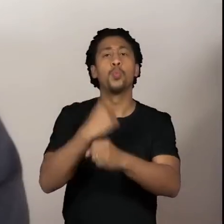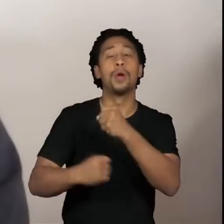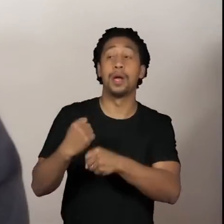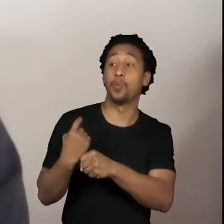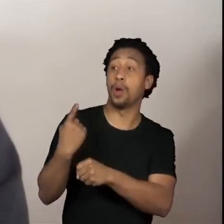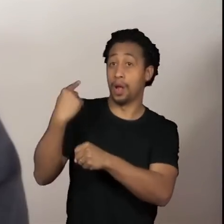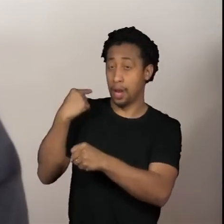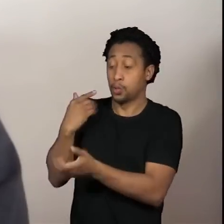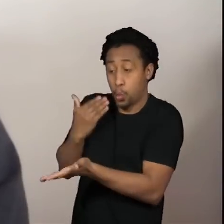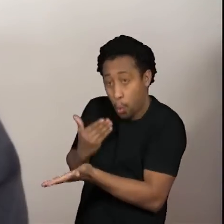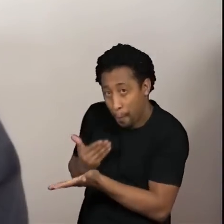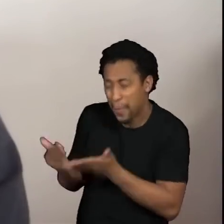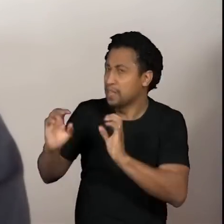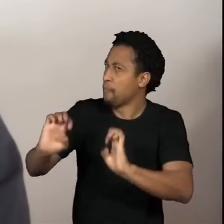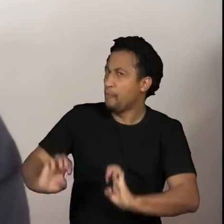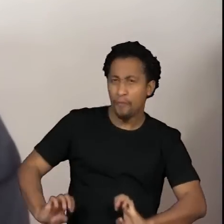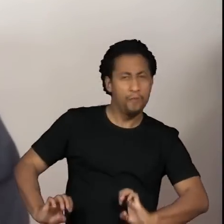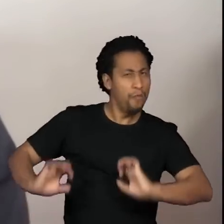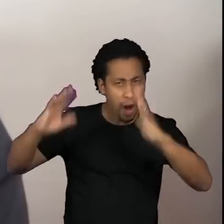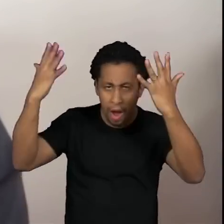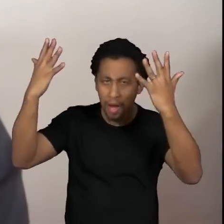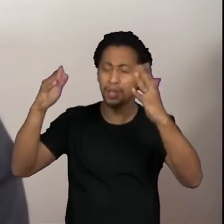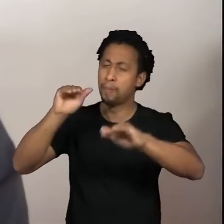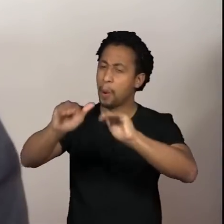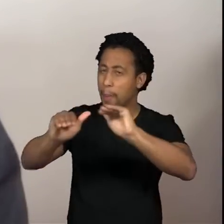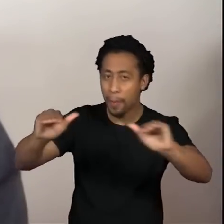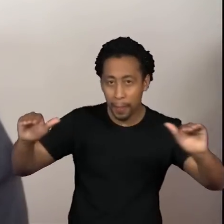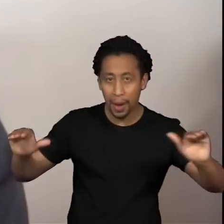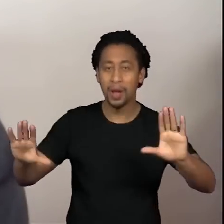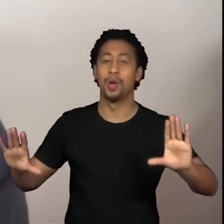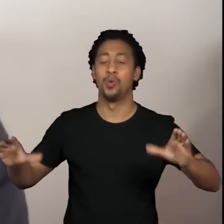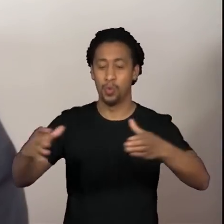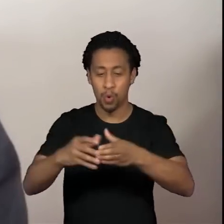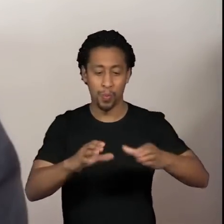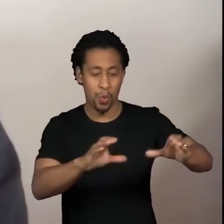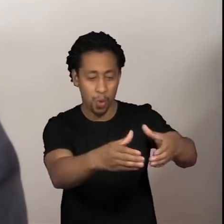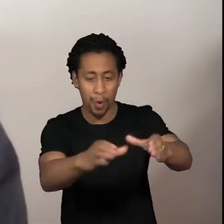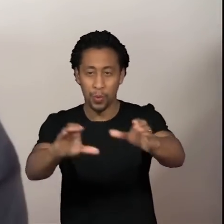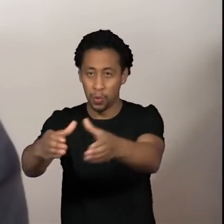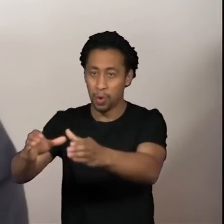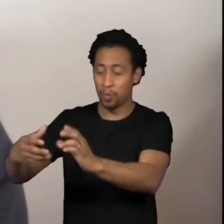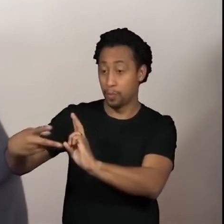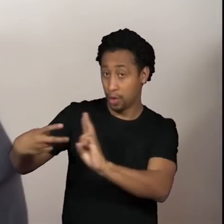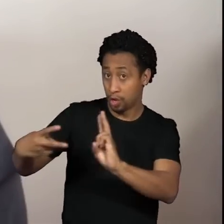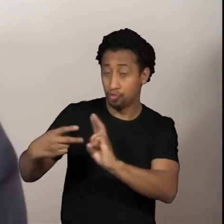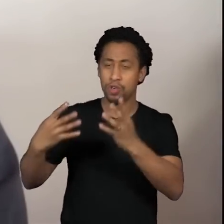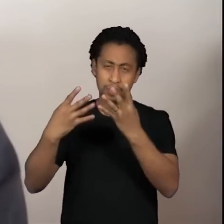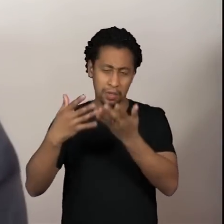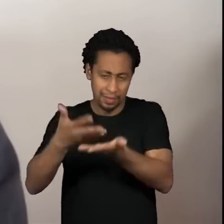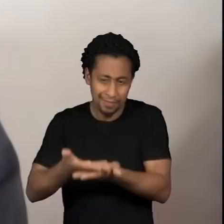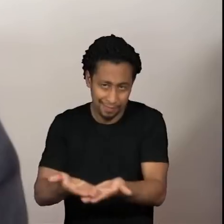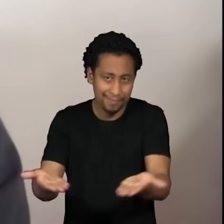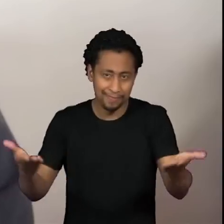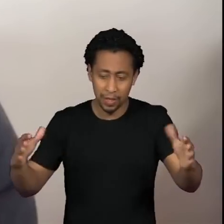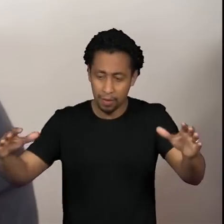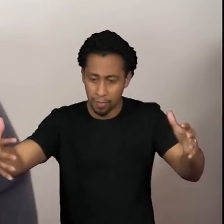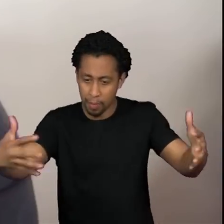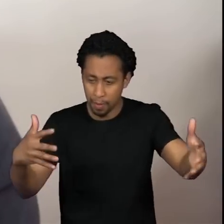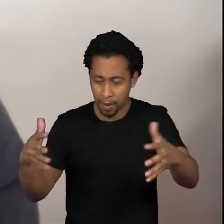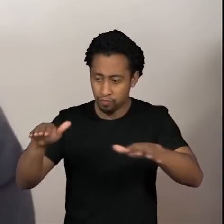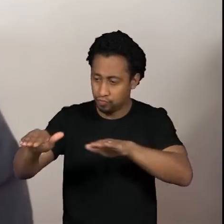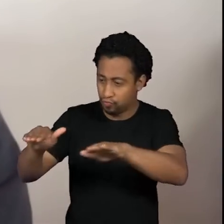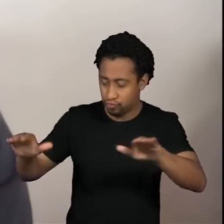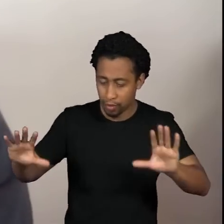Eles fazem uma grande festa que reúne todas as aldeias, ou a maior parte das aldeias, das comunidades indígenas daquela